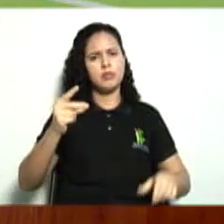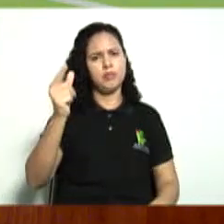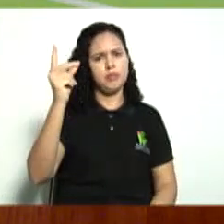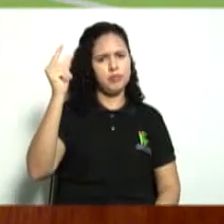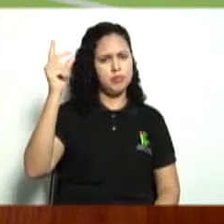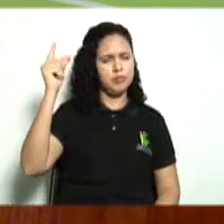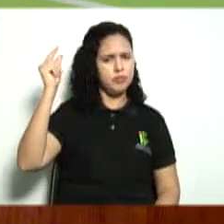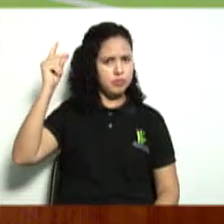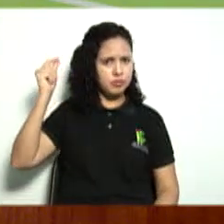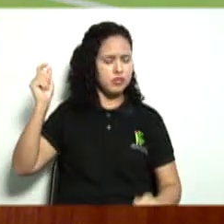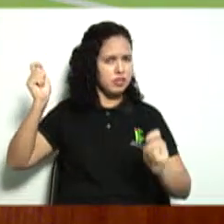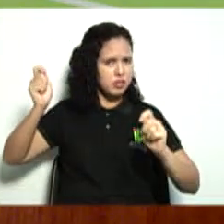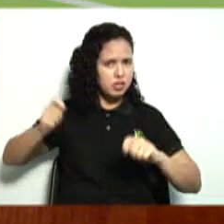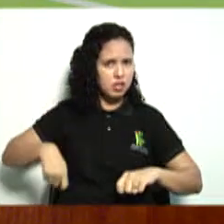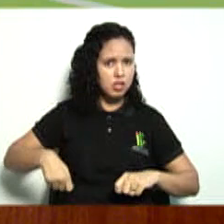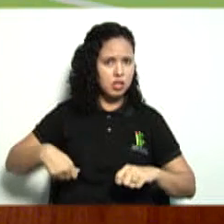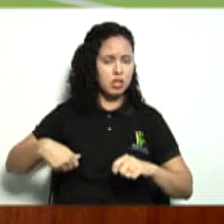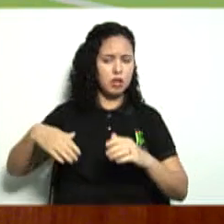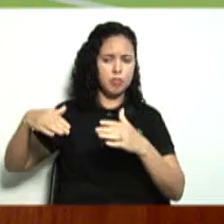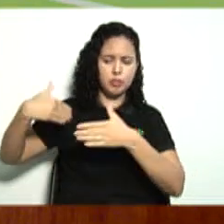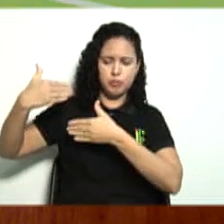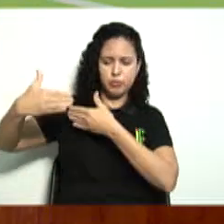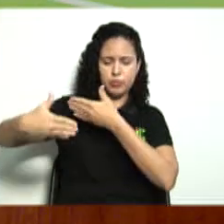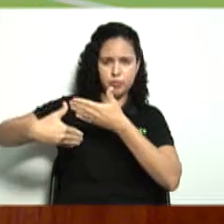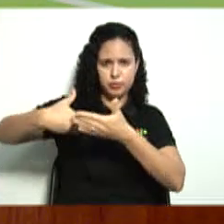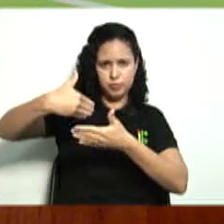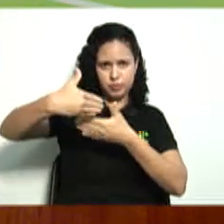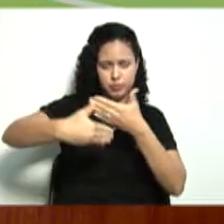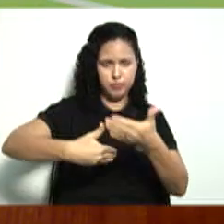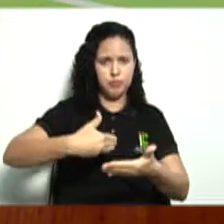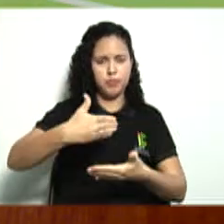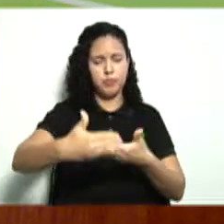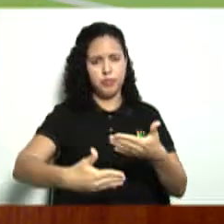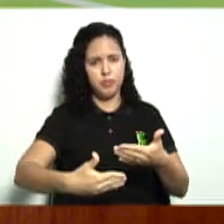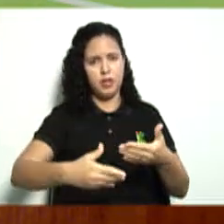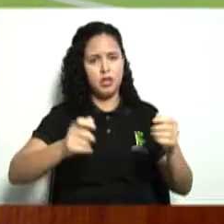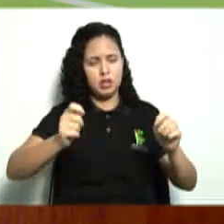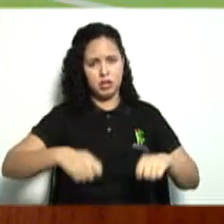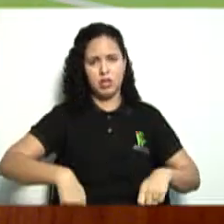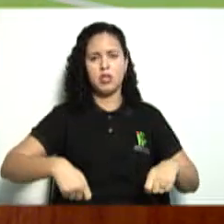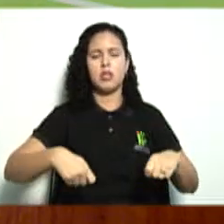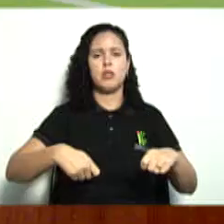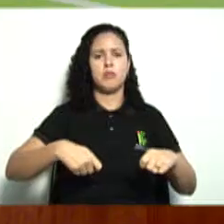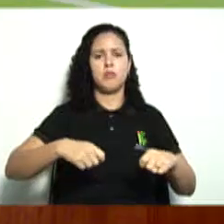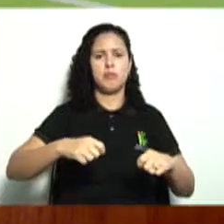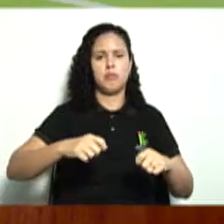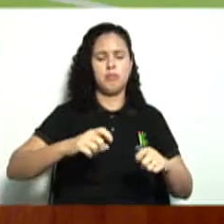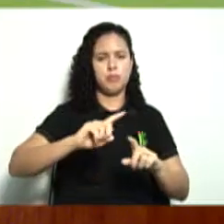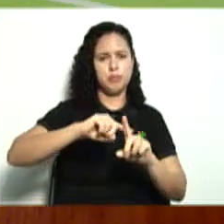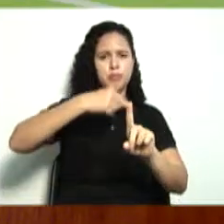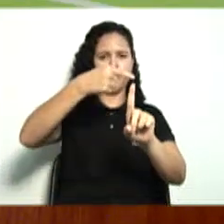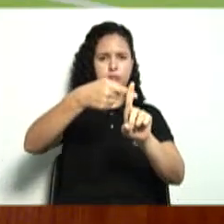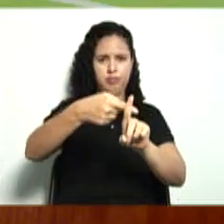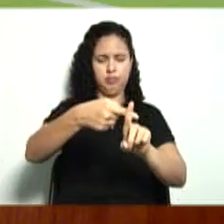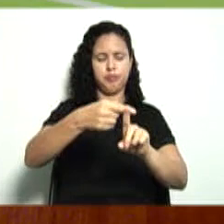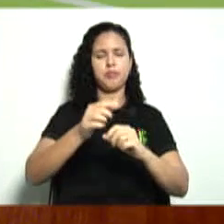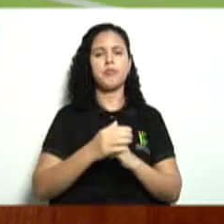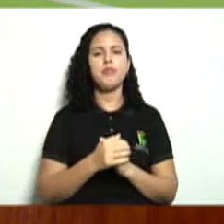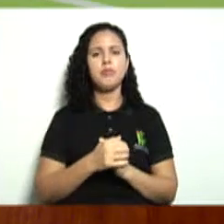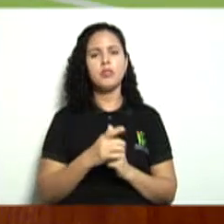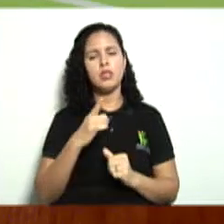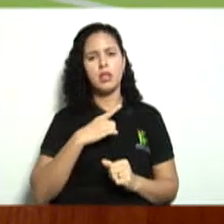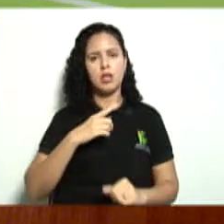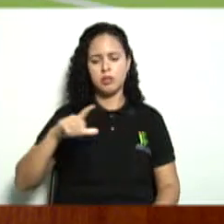não tinham essa interface gráfica que a gente chama, que é toda essa parte de você poder movimentar o mouse entre a tela, né? Você tem esse